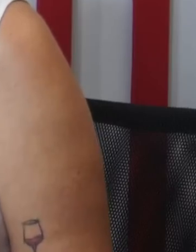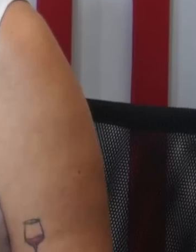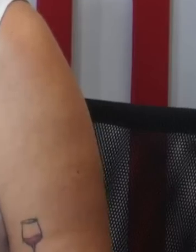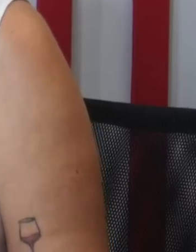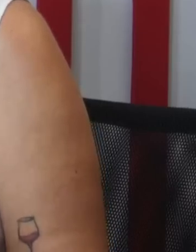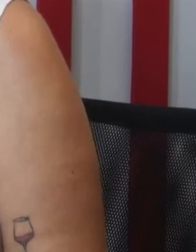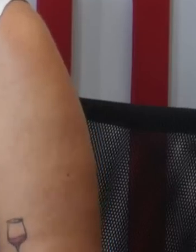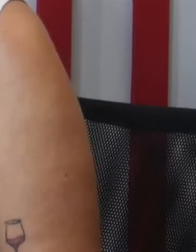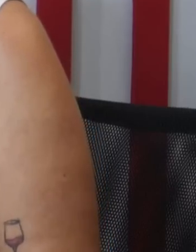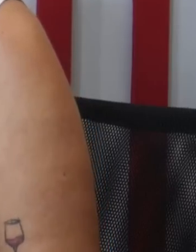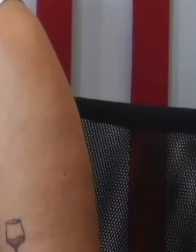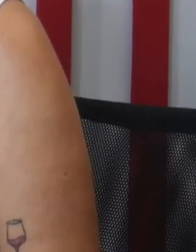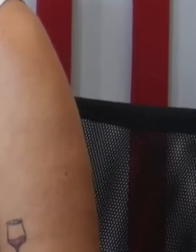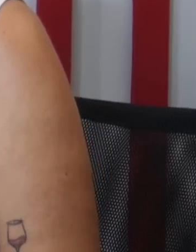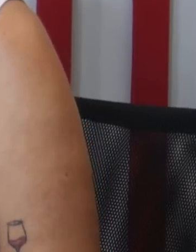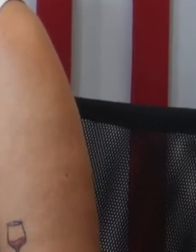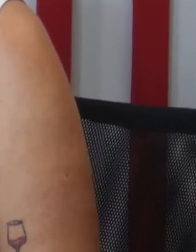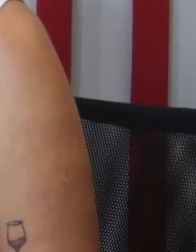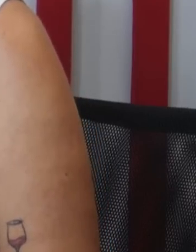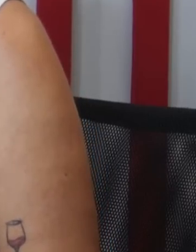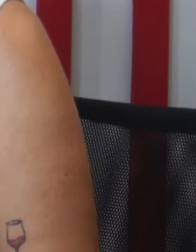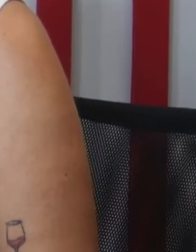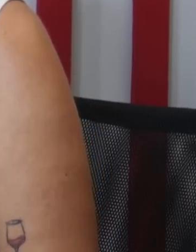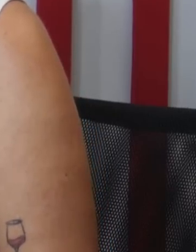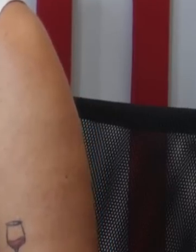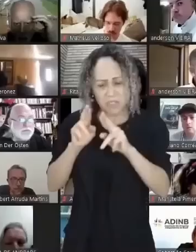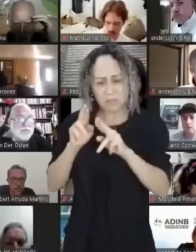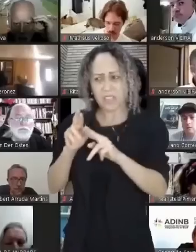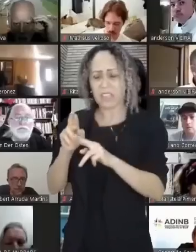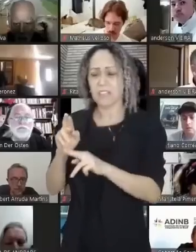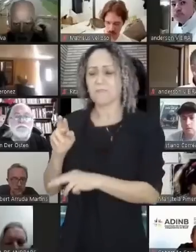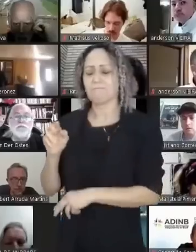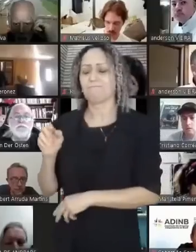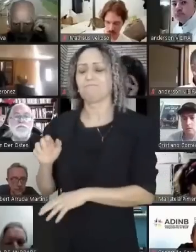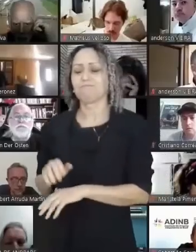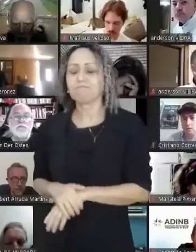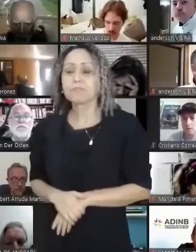Lula Vamos ouvir um trecho da sua participação